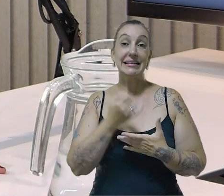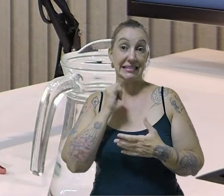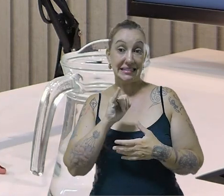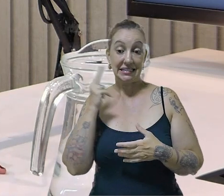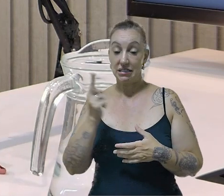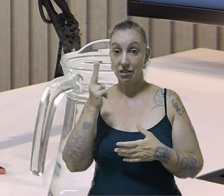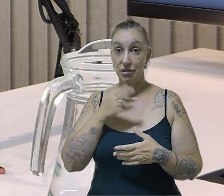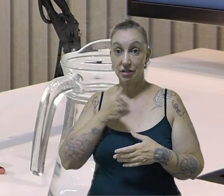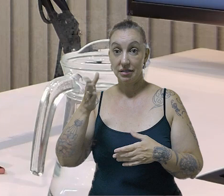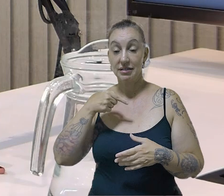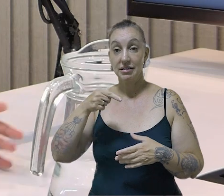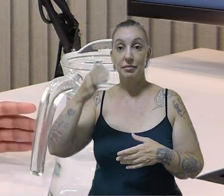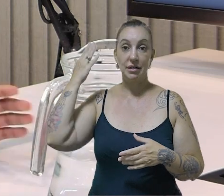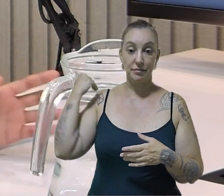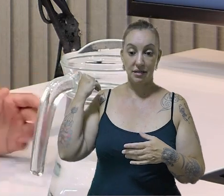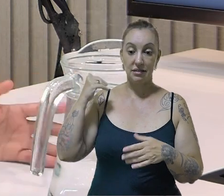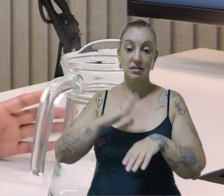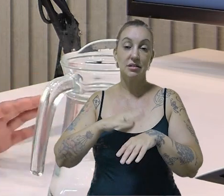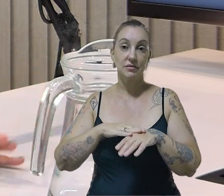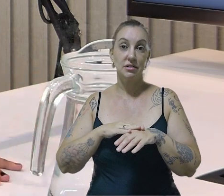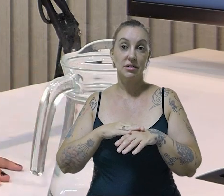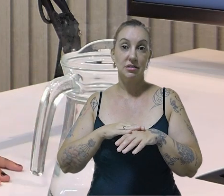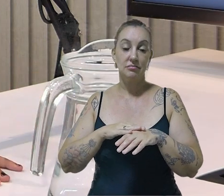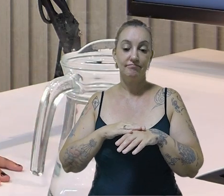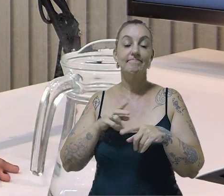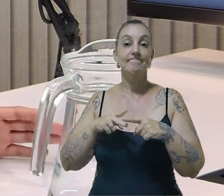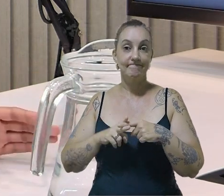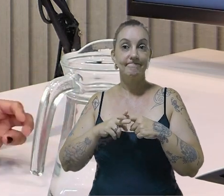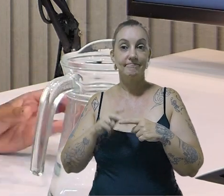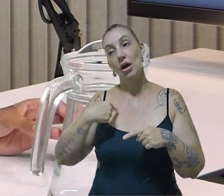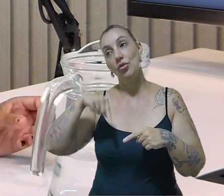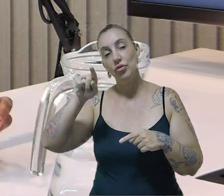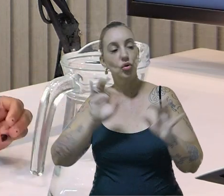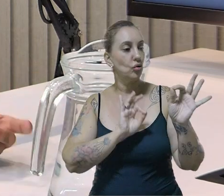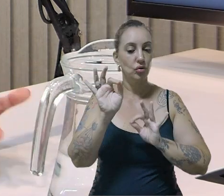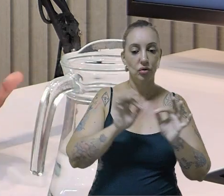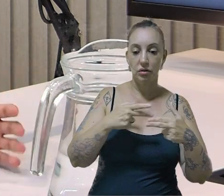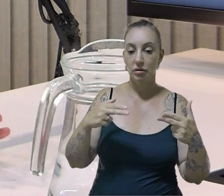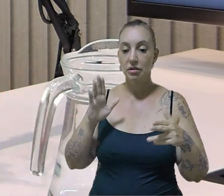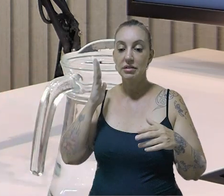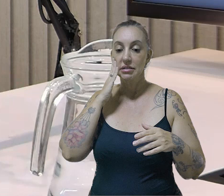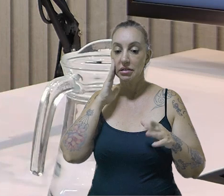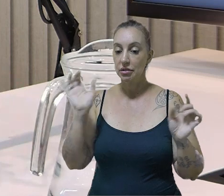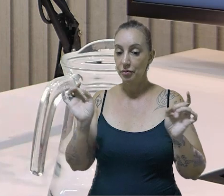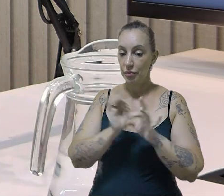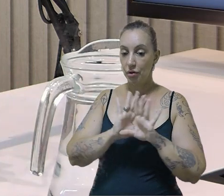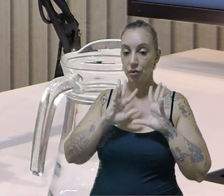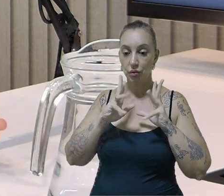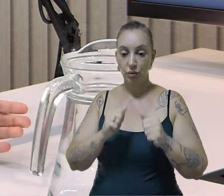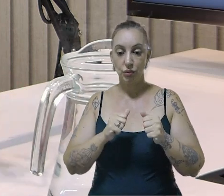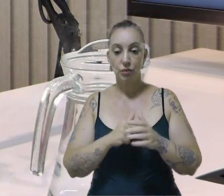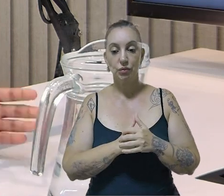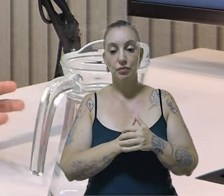eu já não tivesse ido semana passada eu faria manutenção sabe eu ira para lá organizaria mas eu já sei que tá tudo organizado